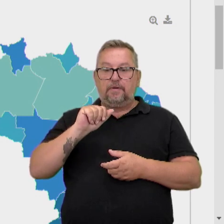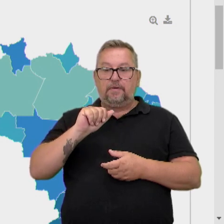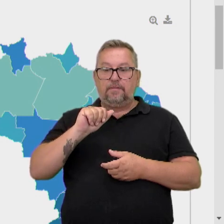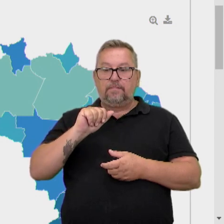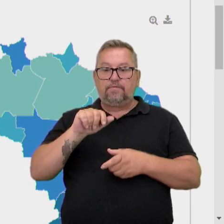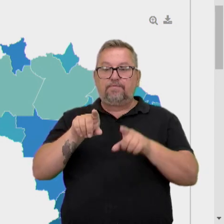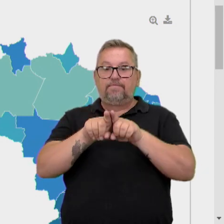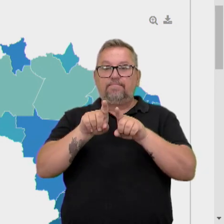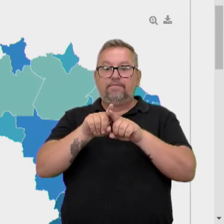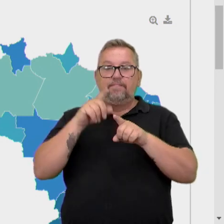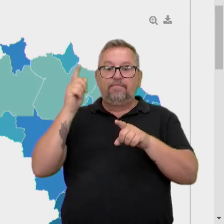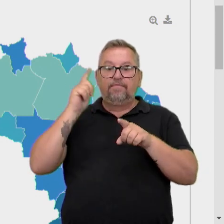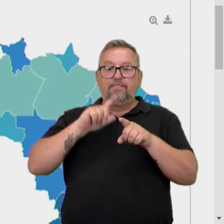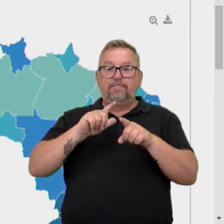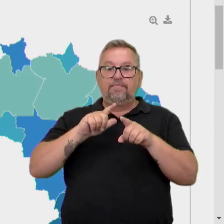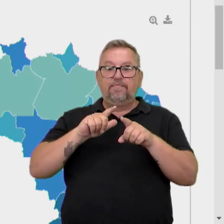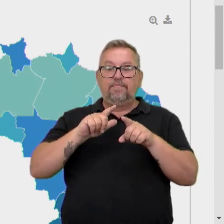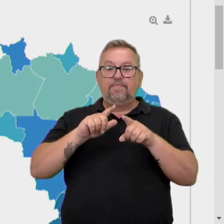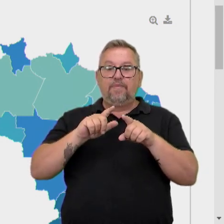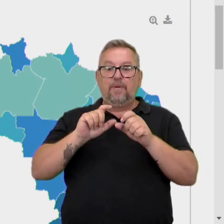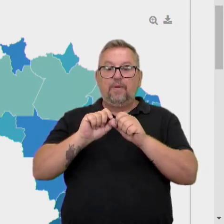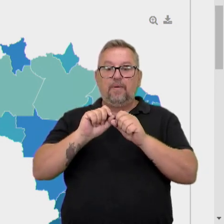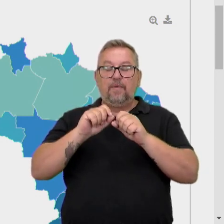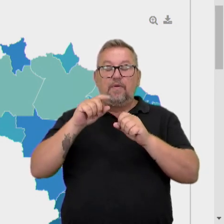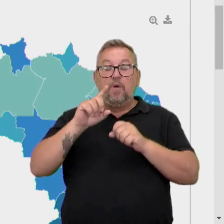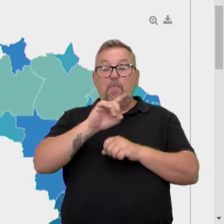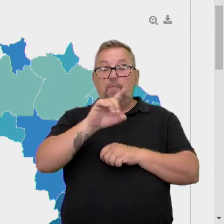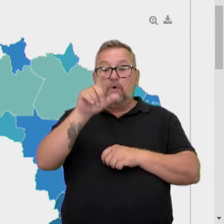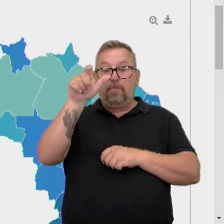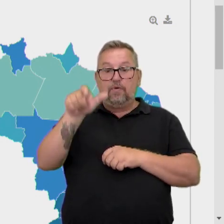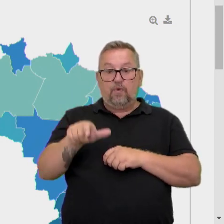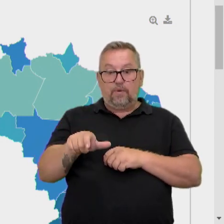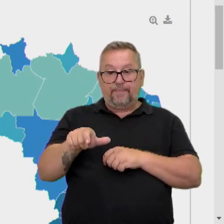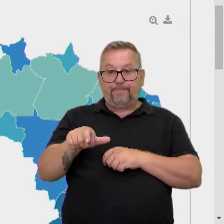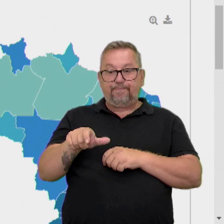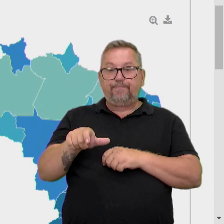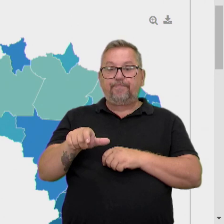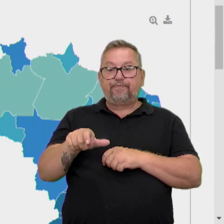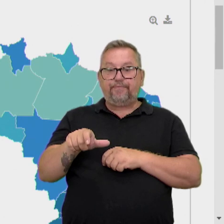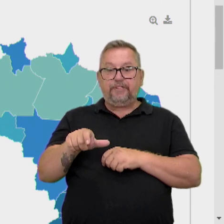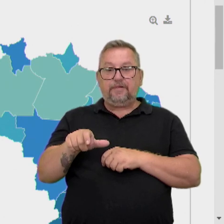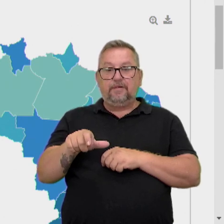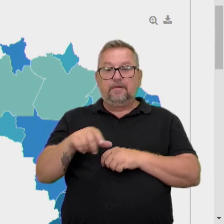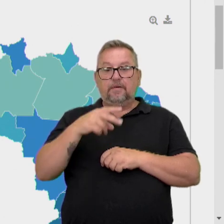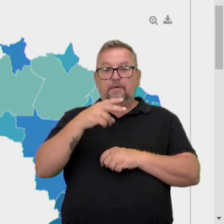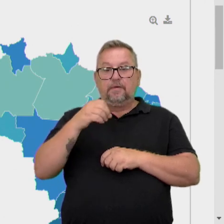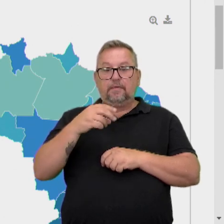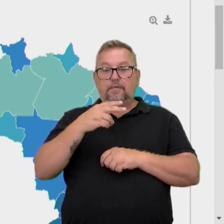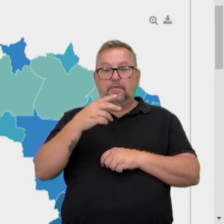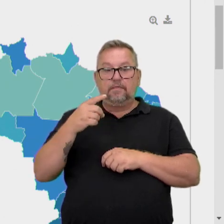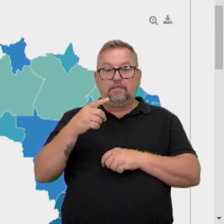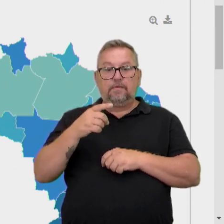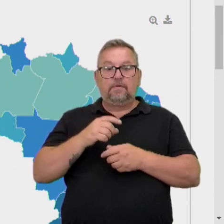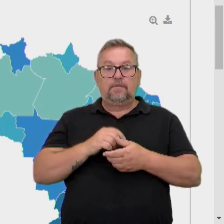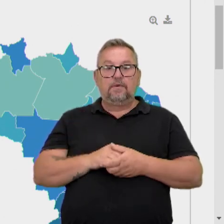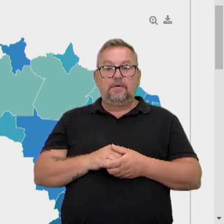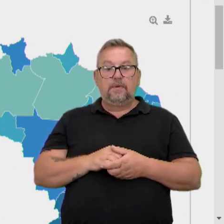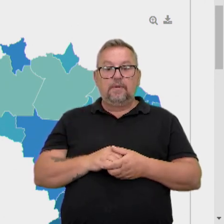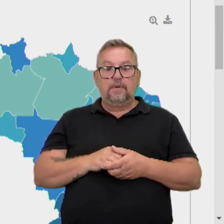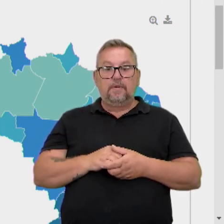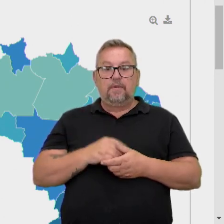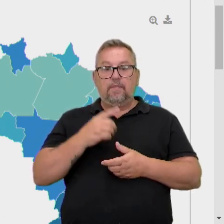de recebimento aí per capita, né, ou seja, por pessoa. Em 2021, está em torno aí